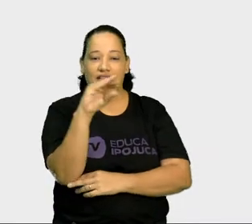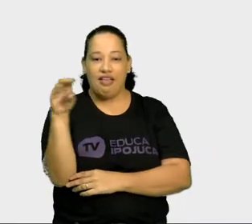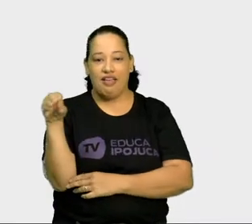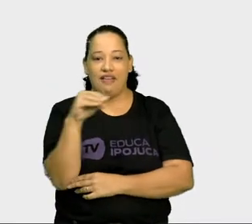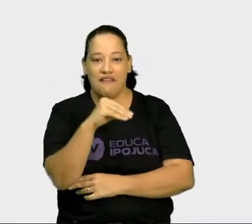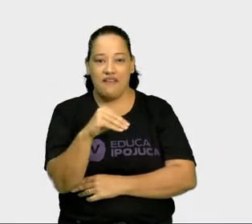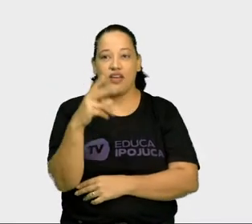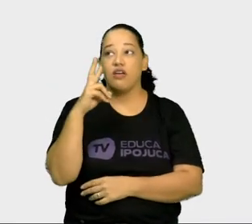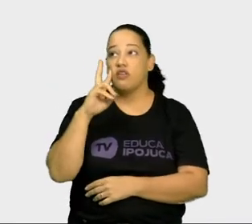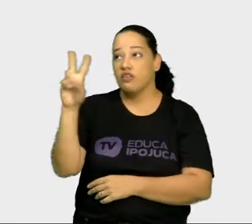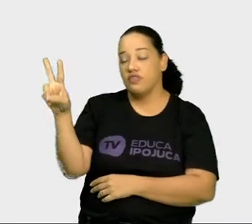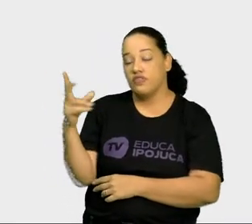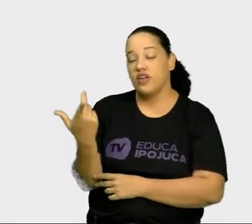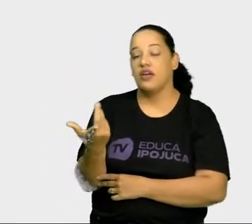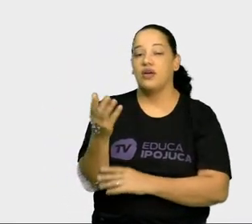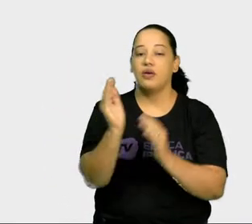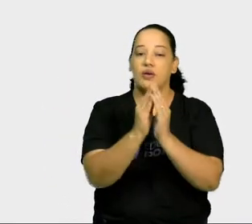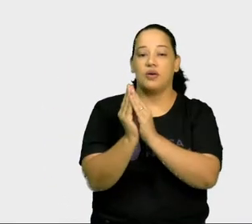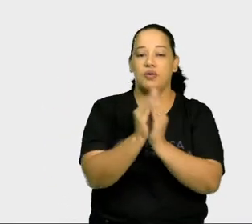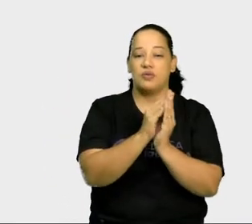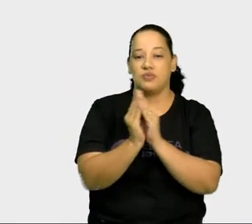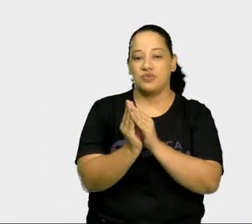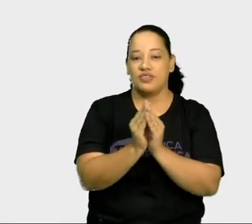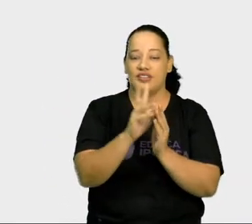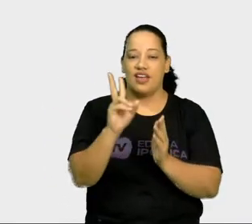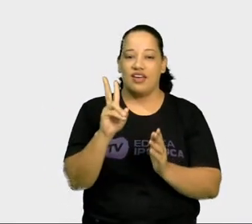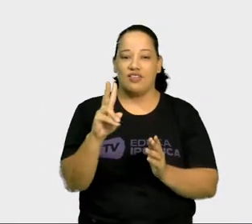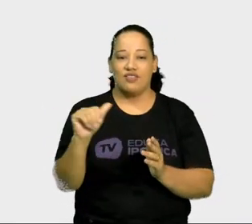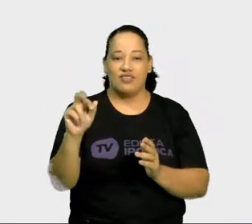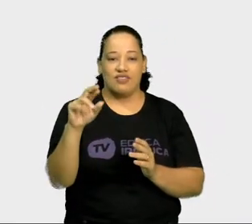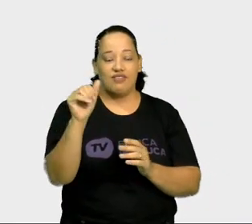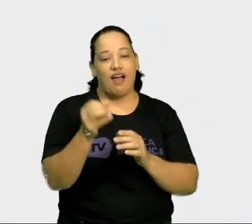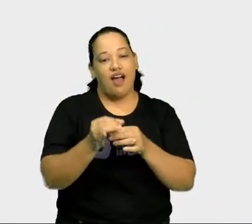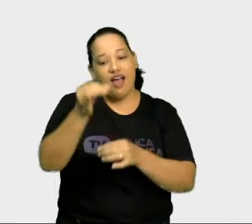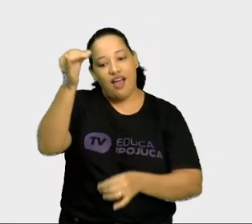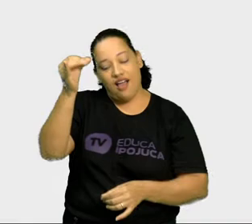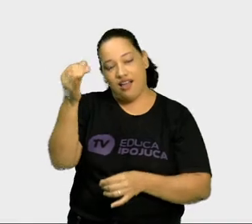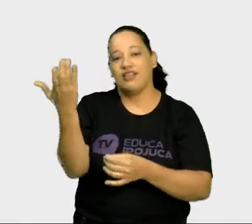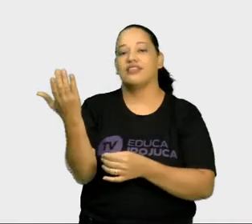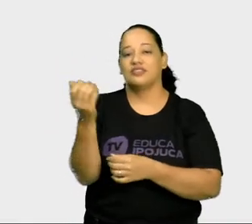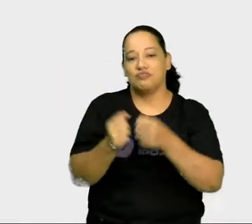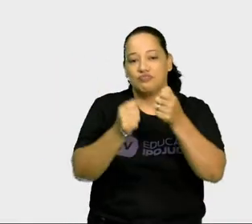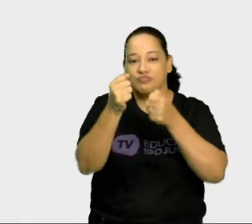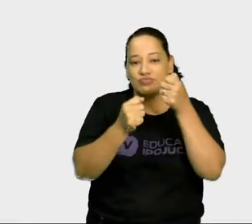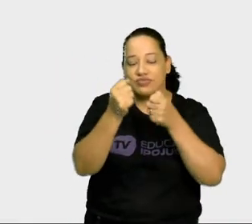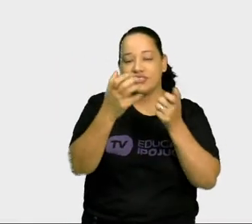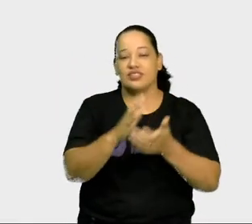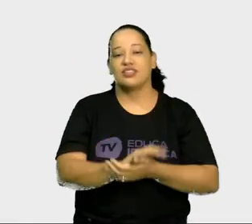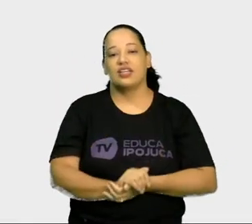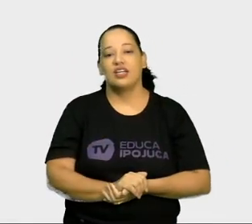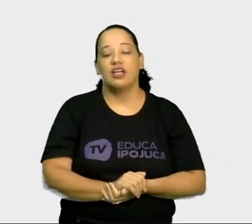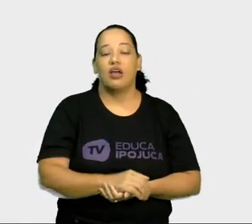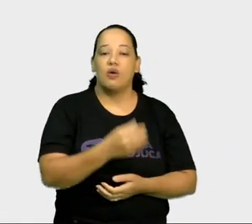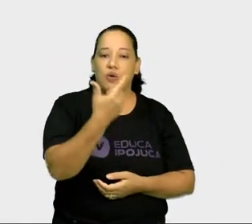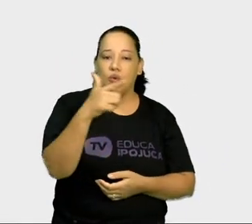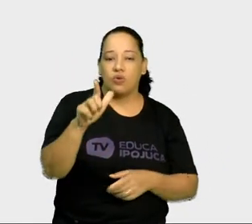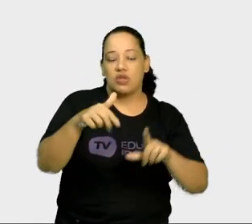vara, vejam as varas ali na mão do boneco. Teatro de formas animadas, qualquer objeto serve para